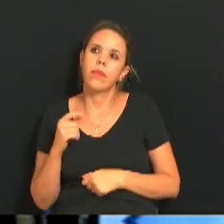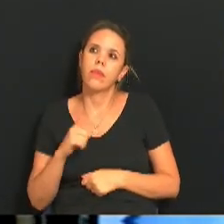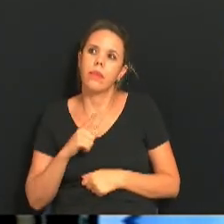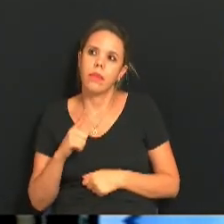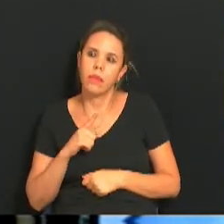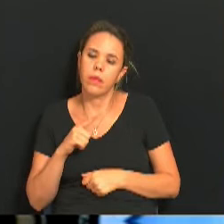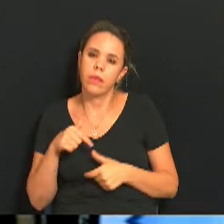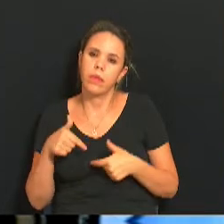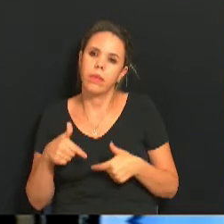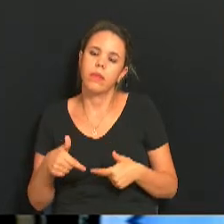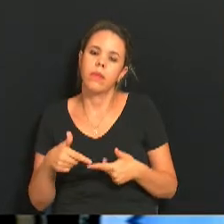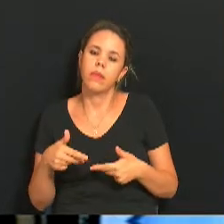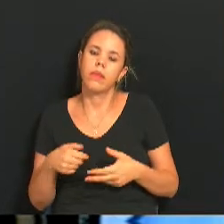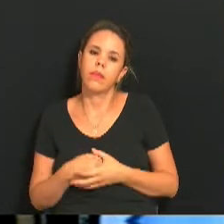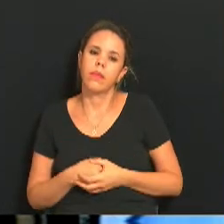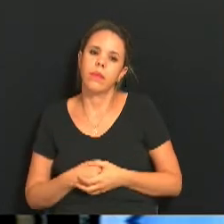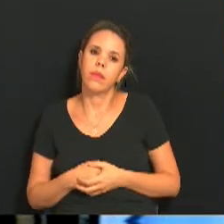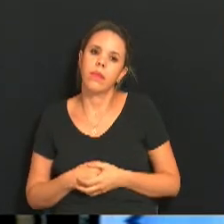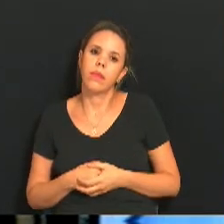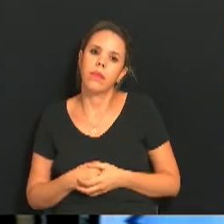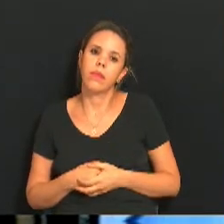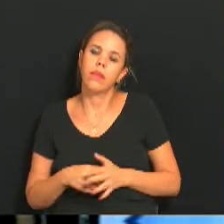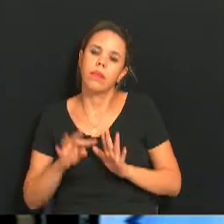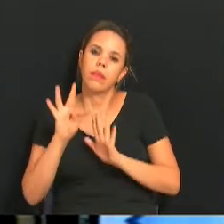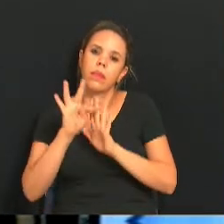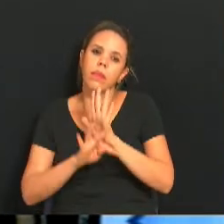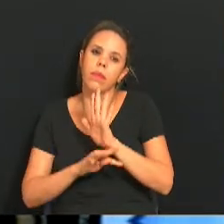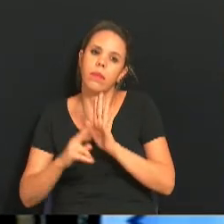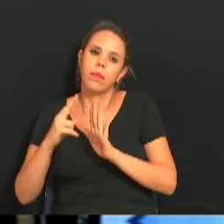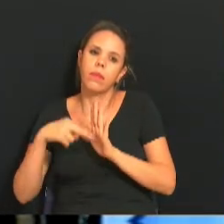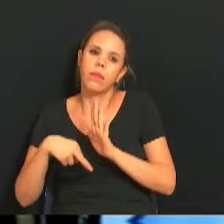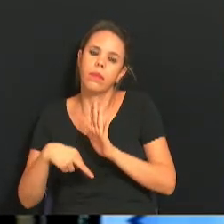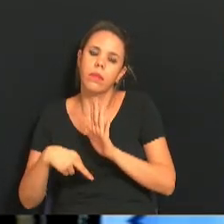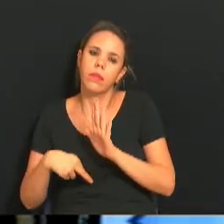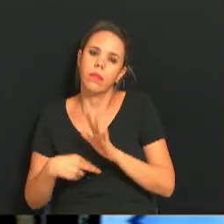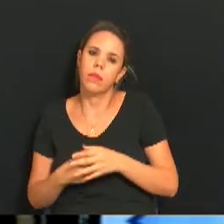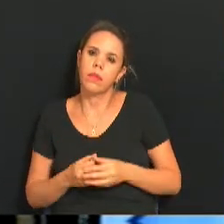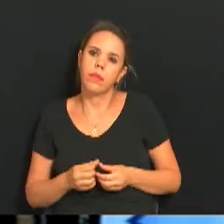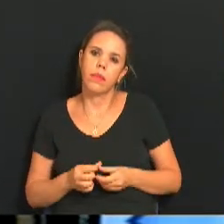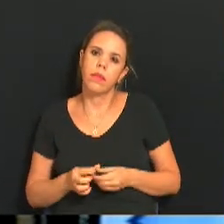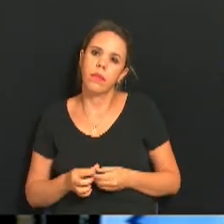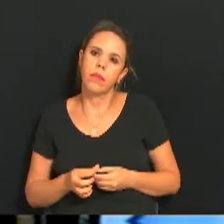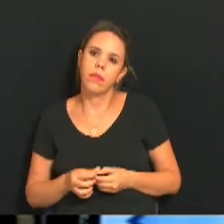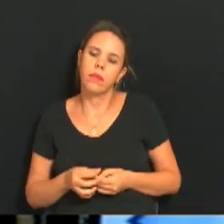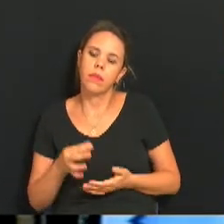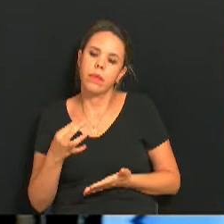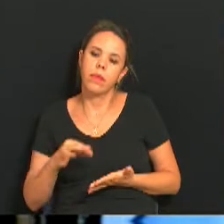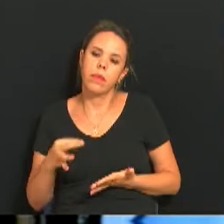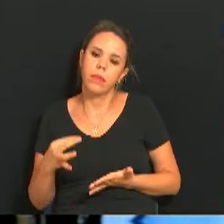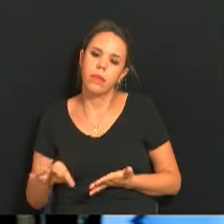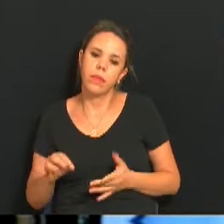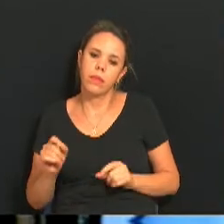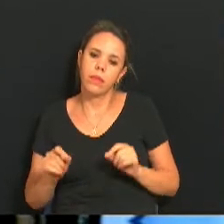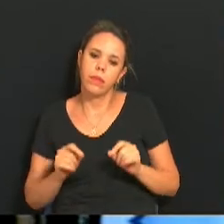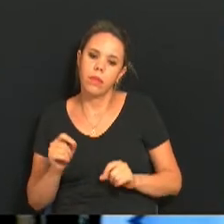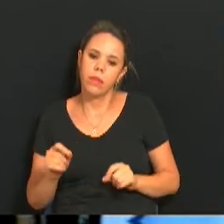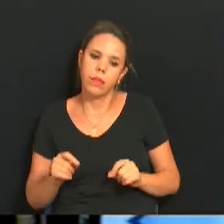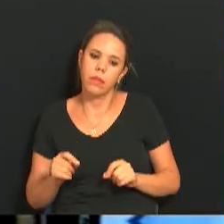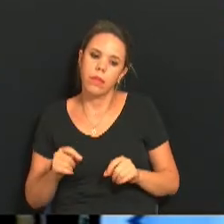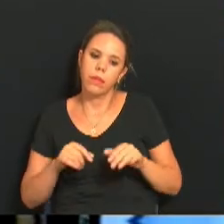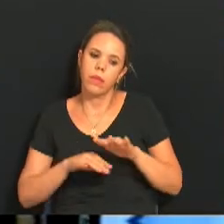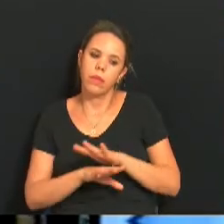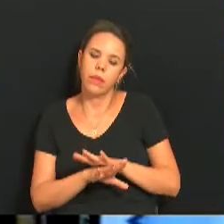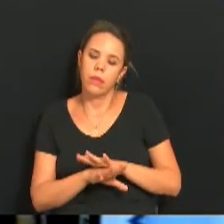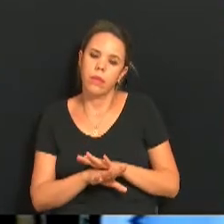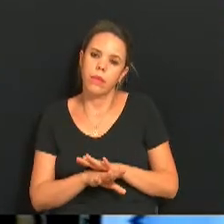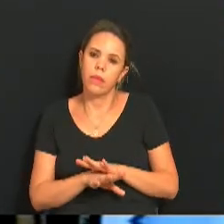houve um lapso na terça na redação da resolução EA correção é para que os armazéns